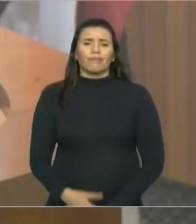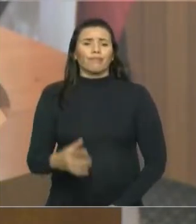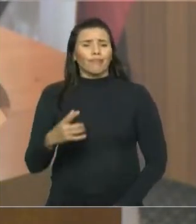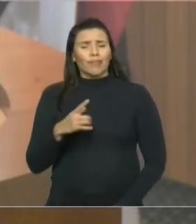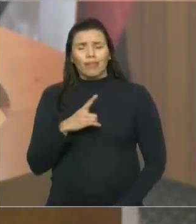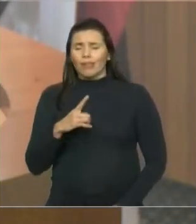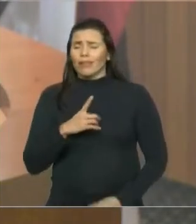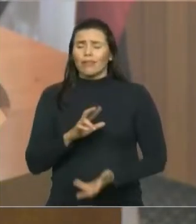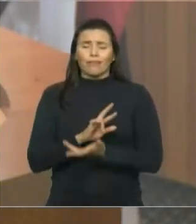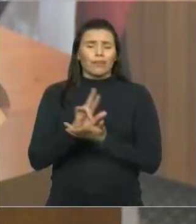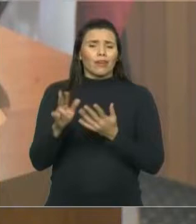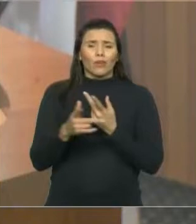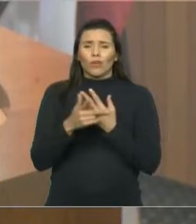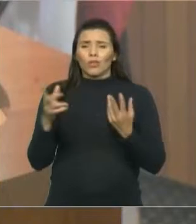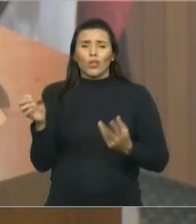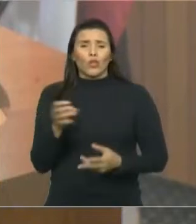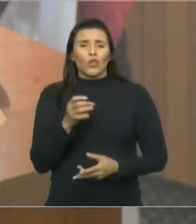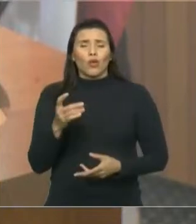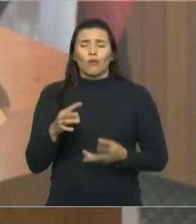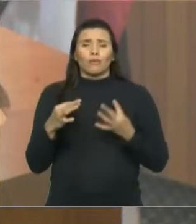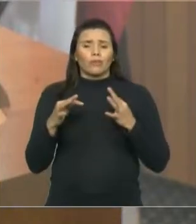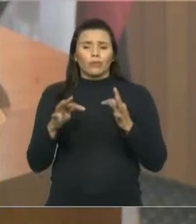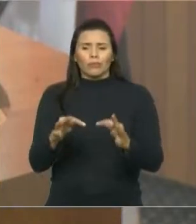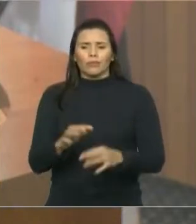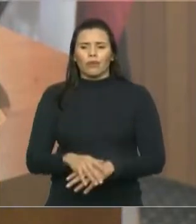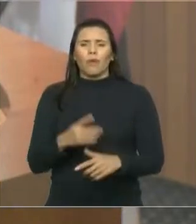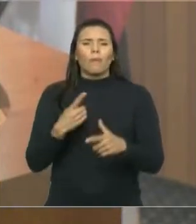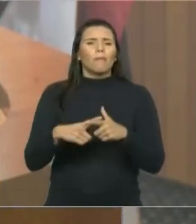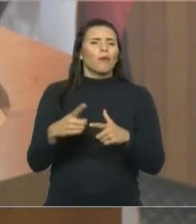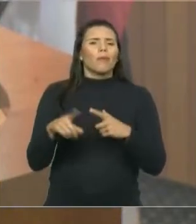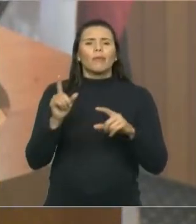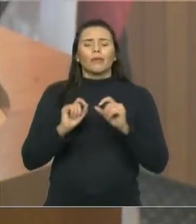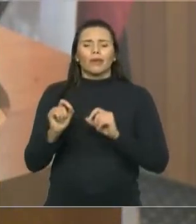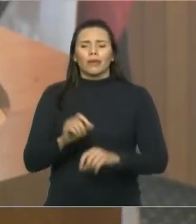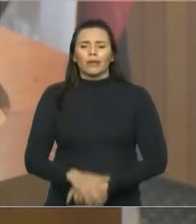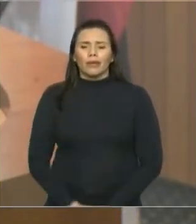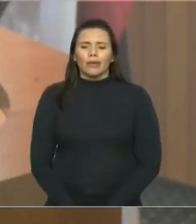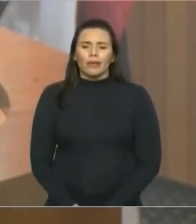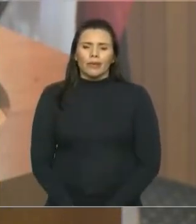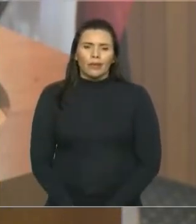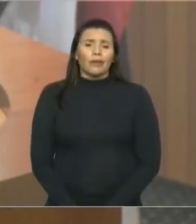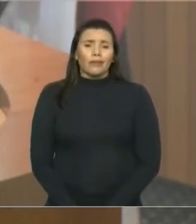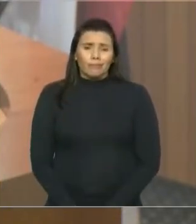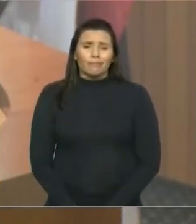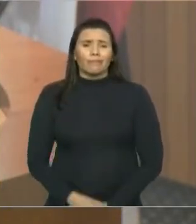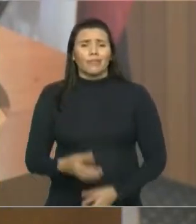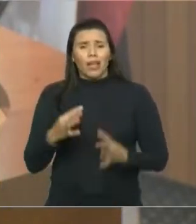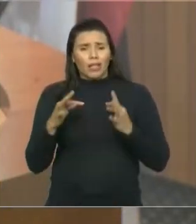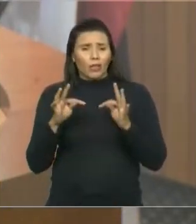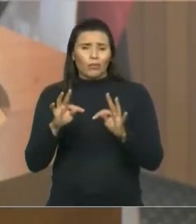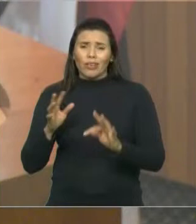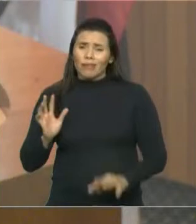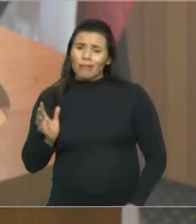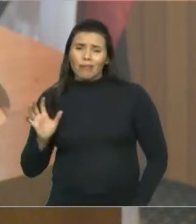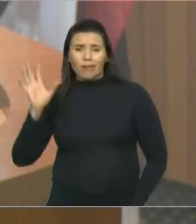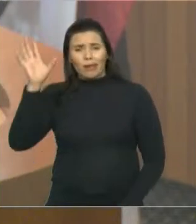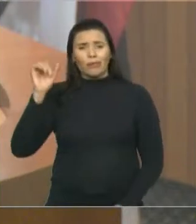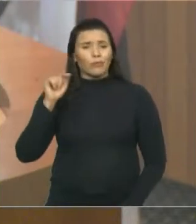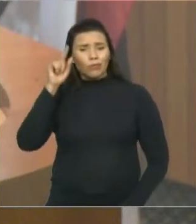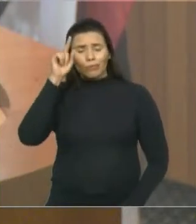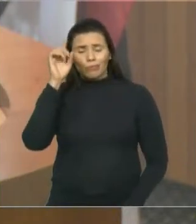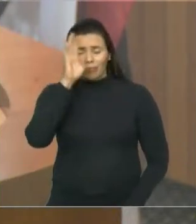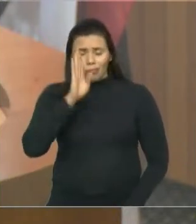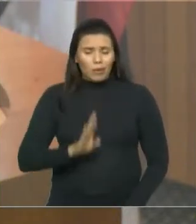na saúde. Qual o problema que isso? Isso causa um impacto financeiro imediato, não só no Brasil, mas em todos os países do mundo. A saúde é o